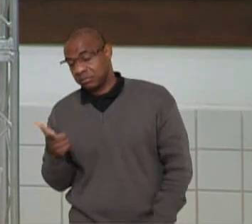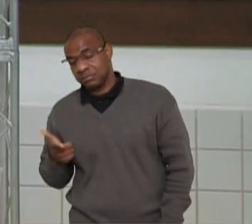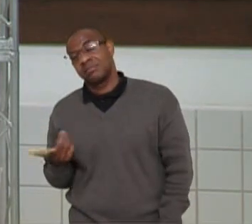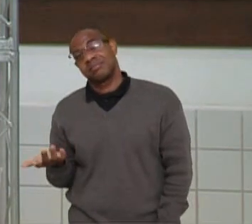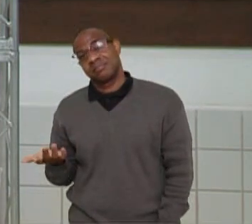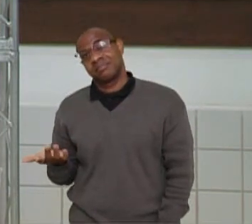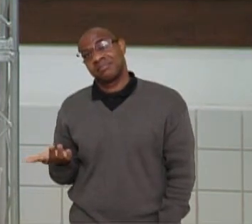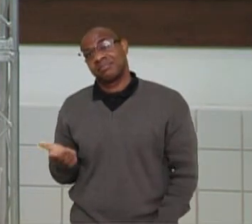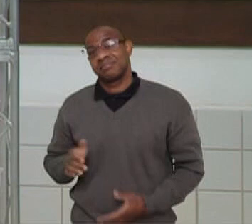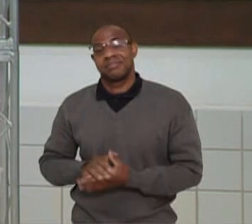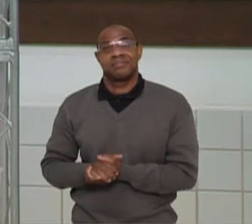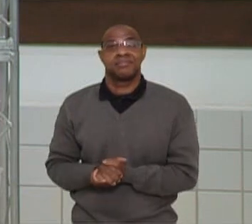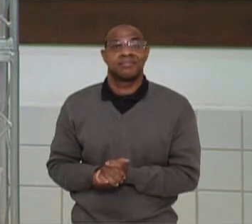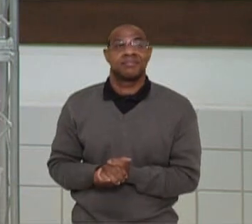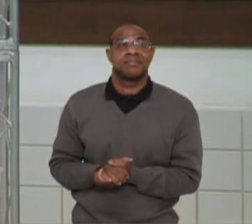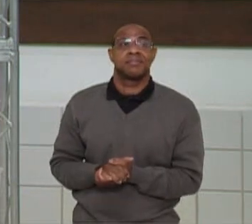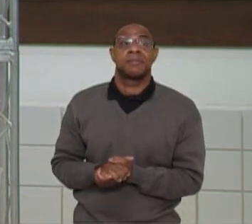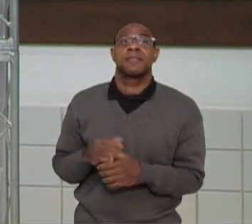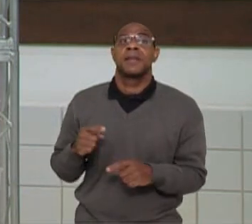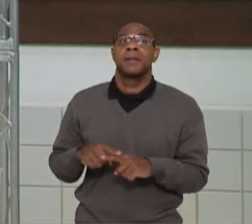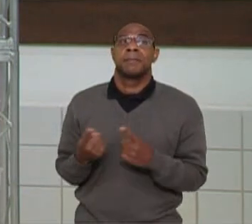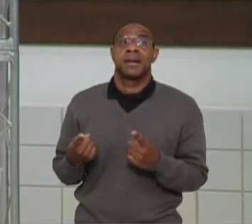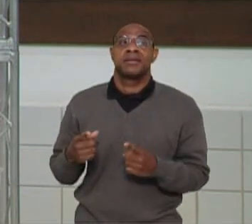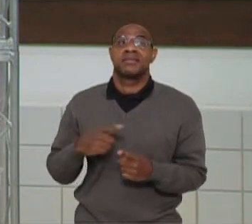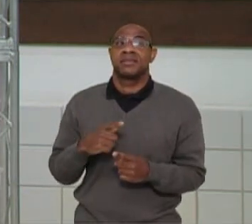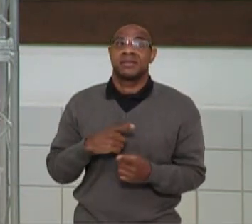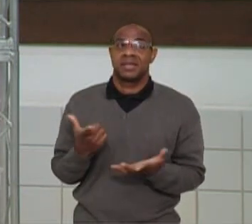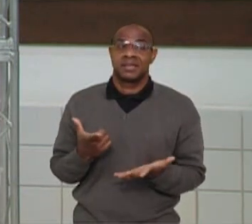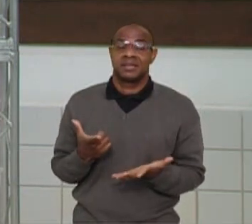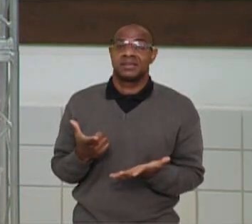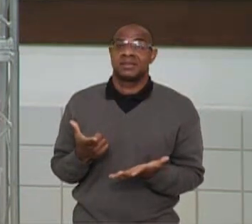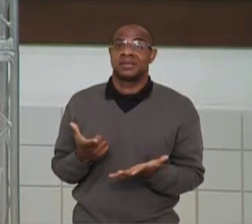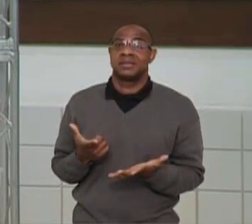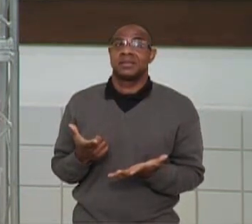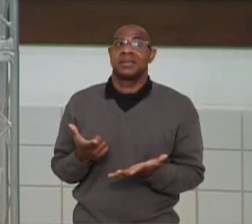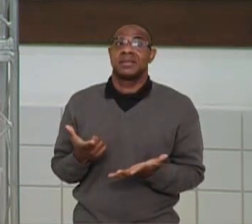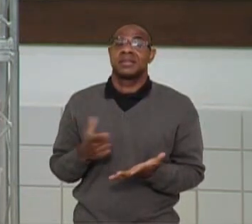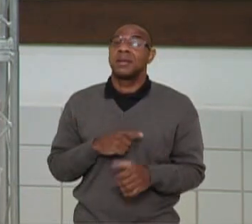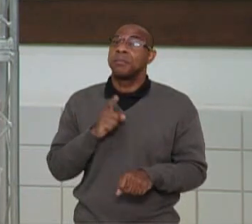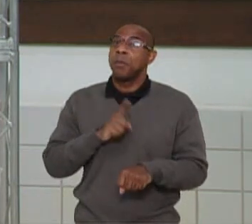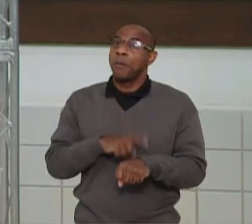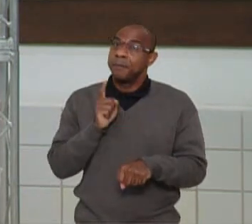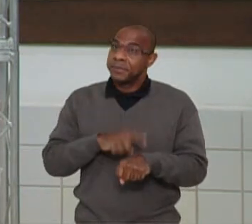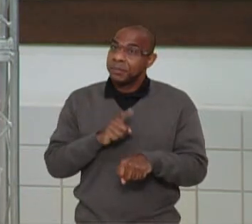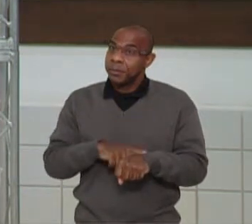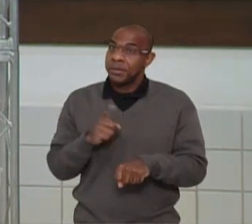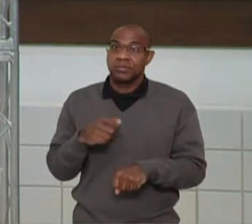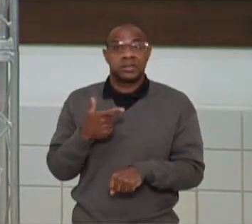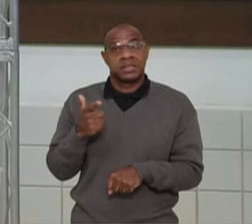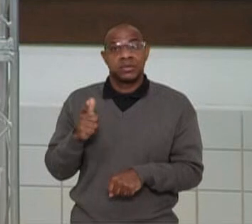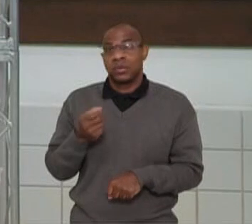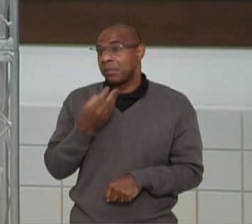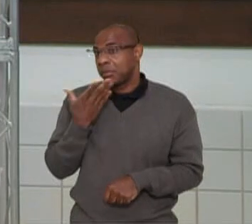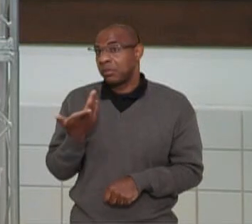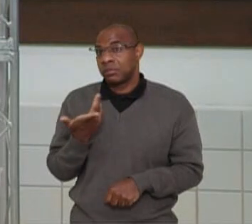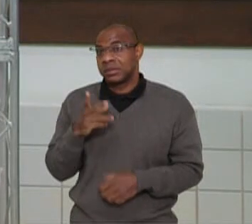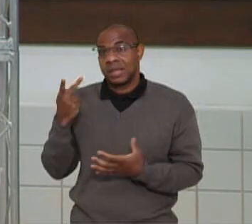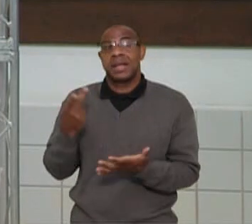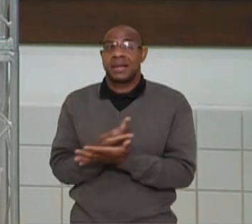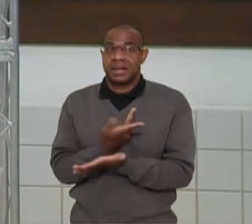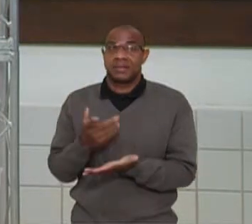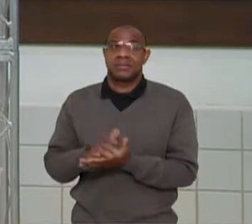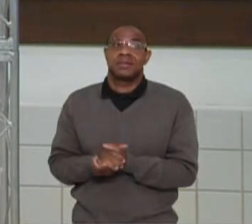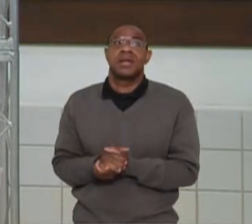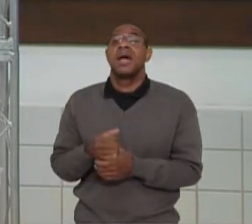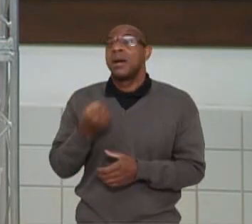outras, né? Mas existem situações que isso não funciona. Então é sempre bom você ter em mente o quê? A primeira maneira de fazer, que é